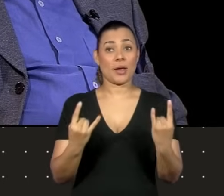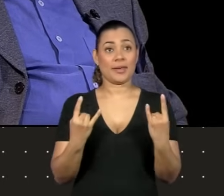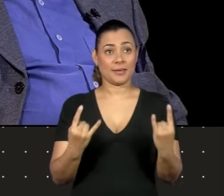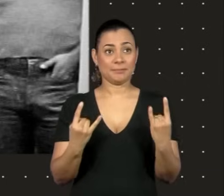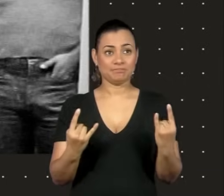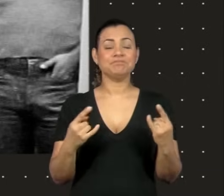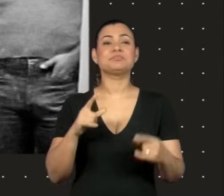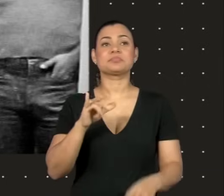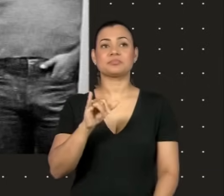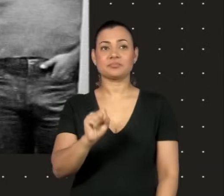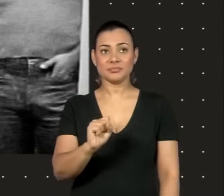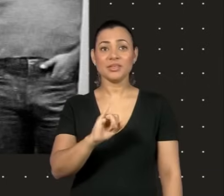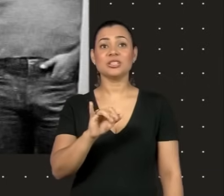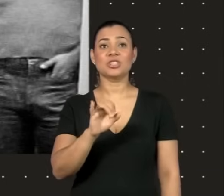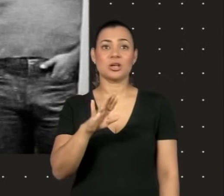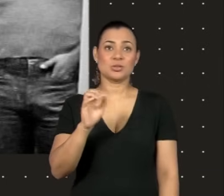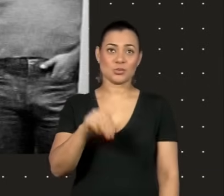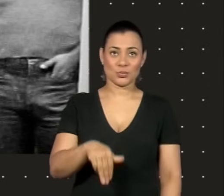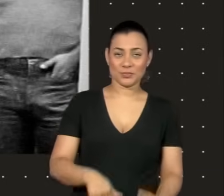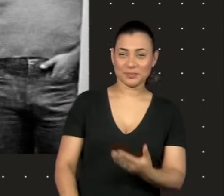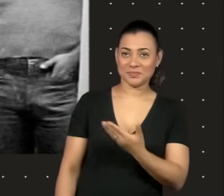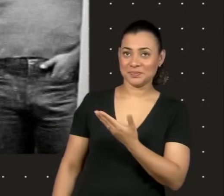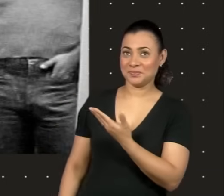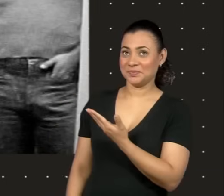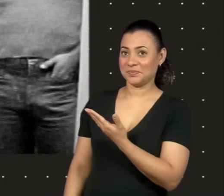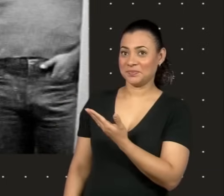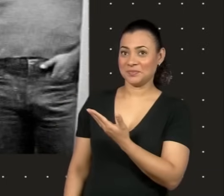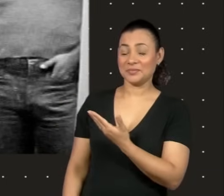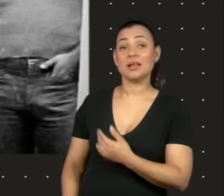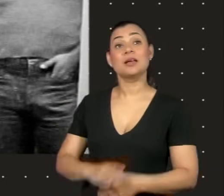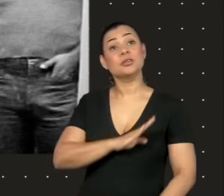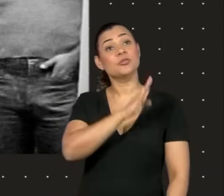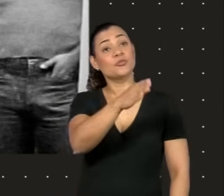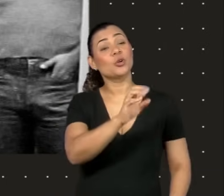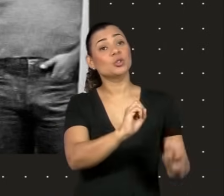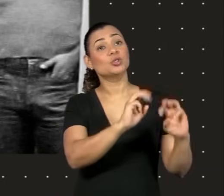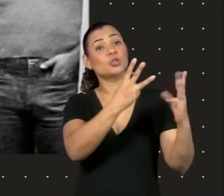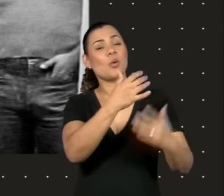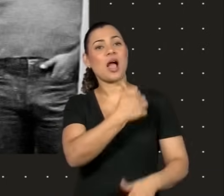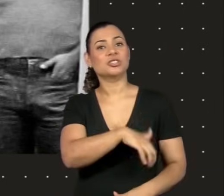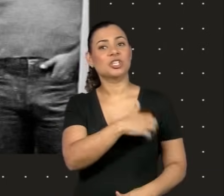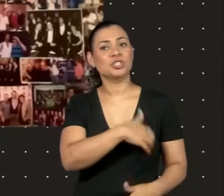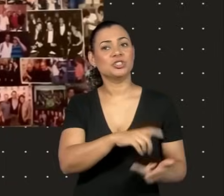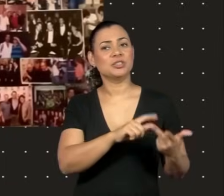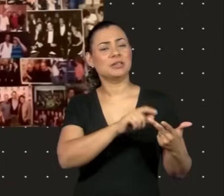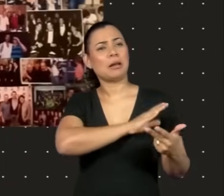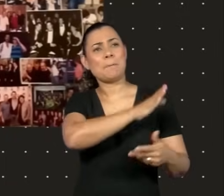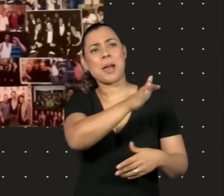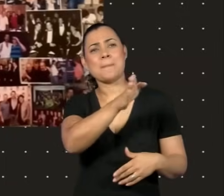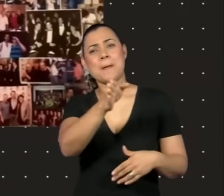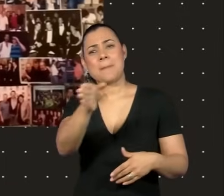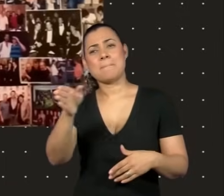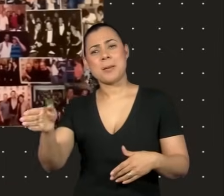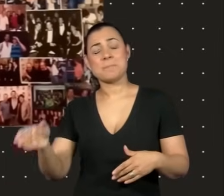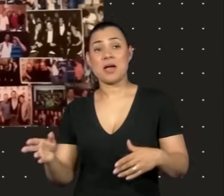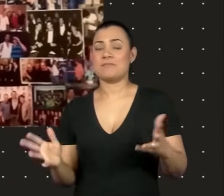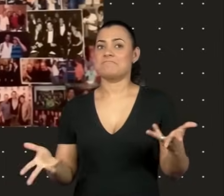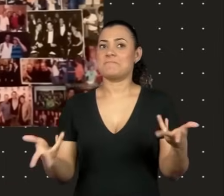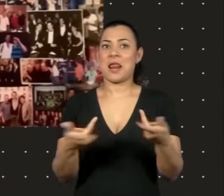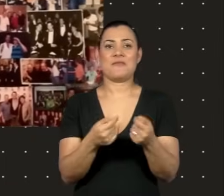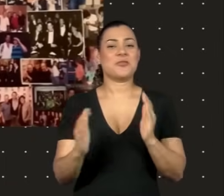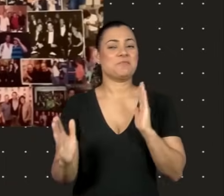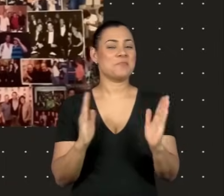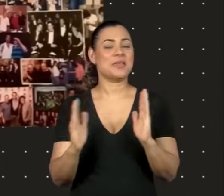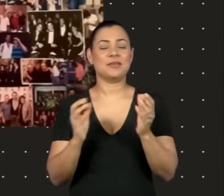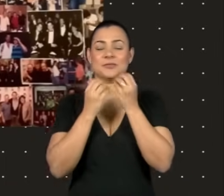Jackson. E com o Lee Jackson a gente foi fazer shows na Argentina e tudo mais. Foi uma época maravilhosa